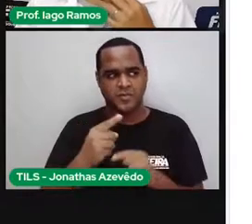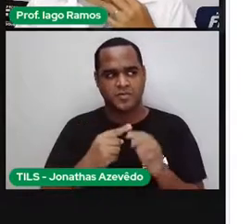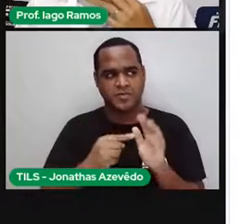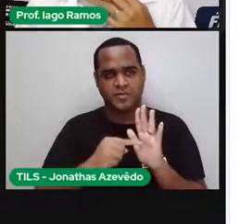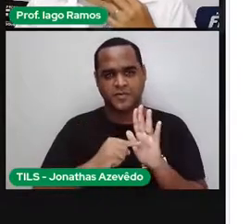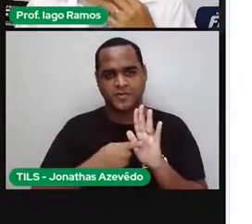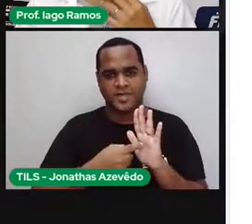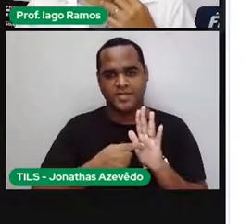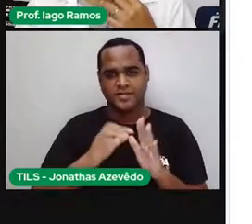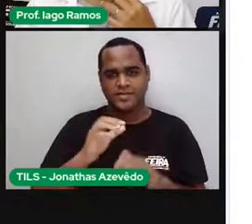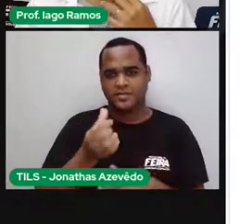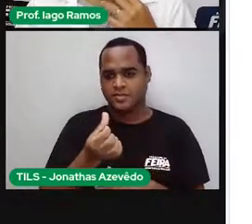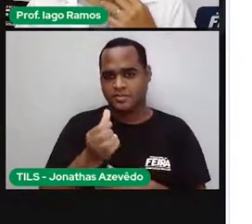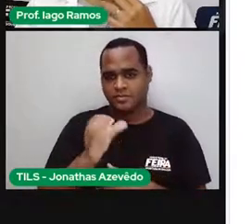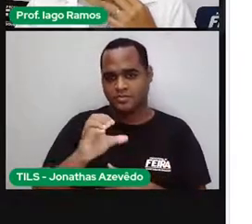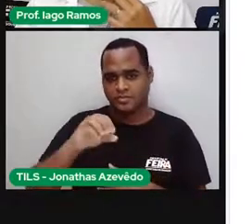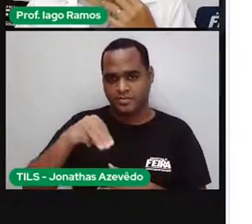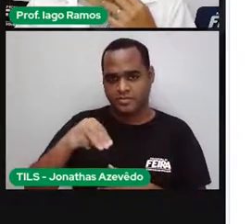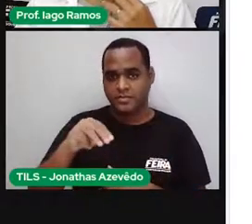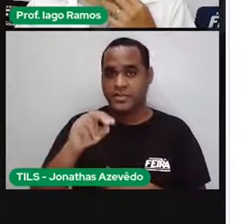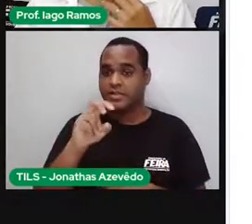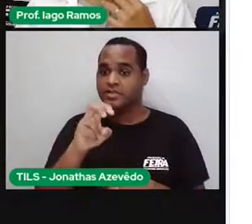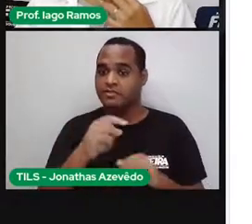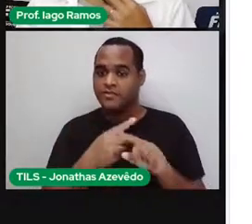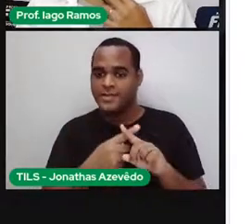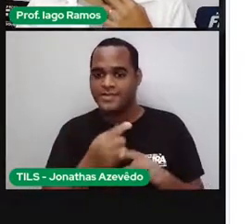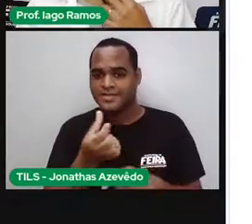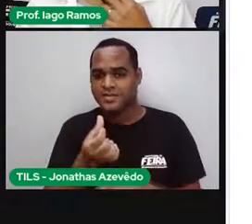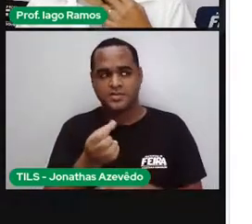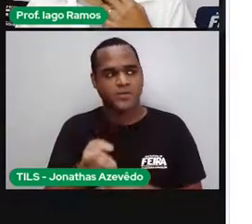O que é 5 x 6